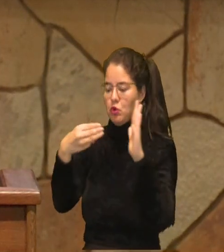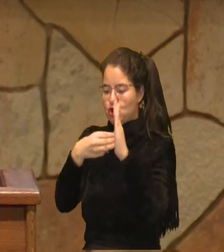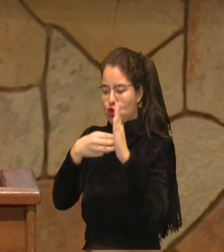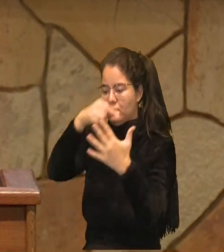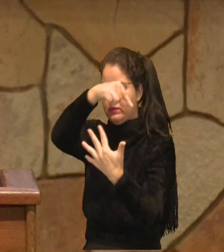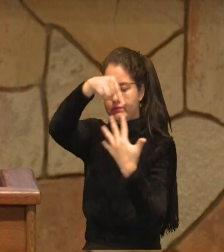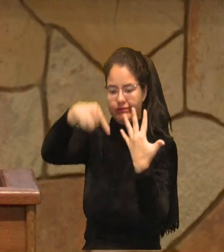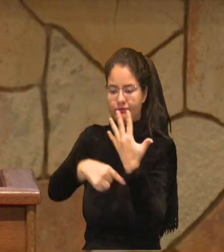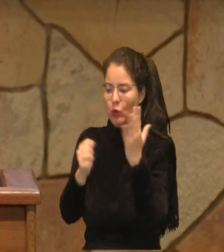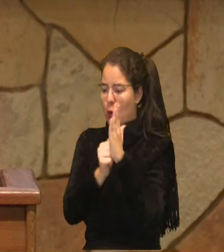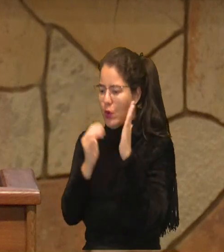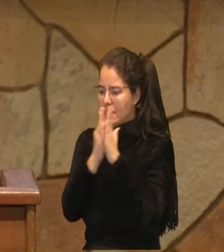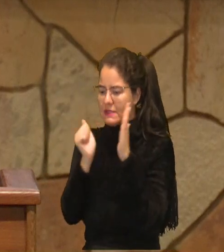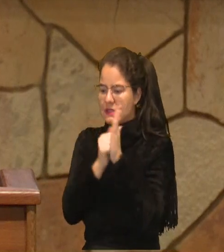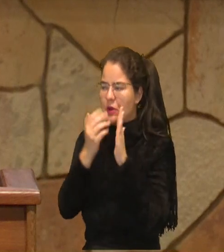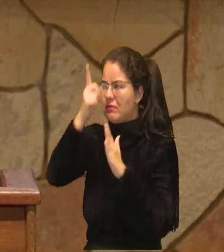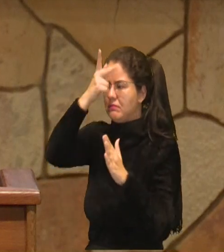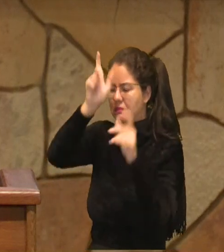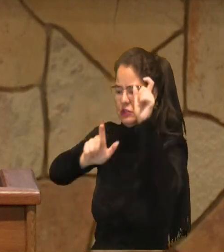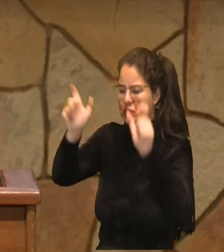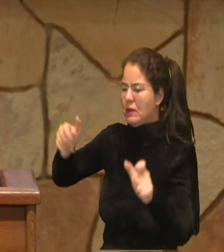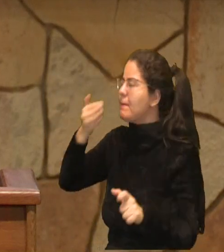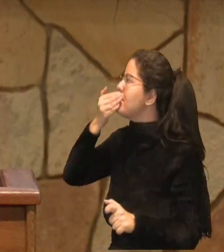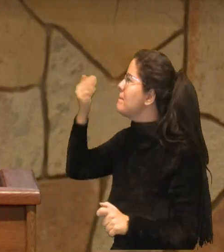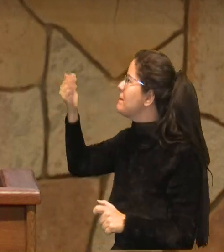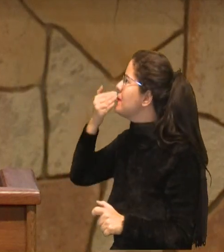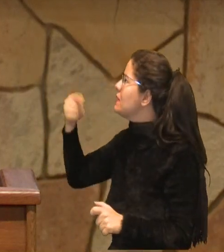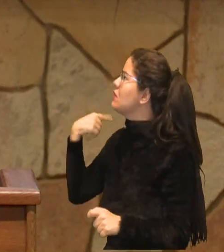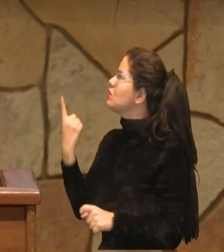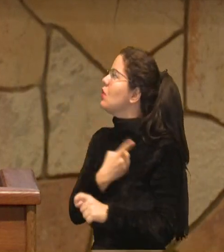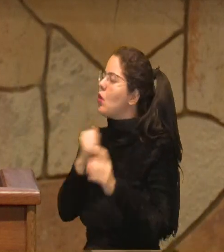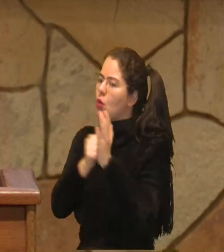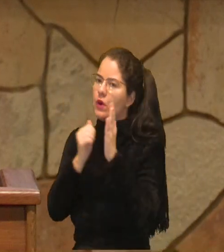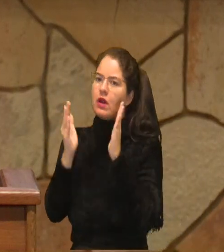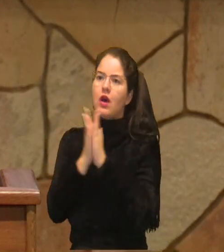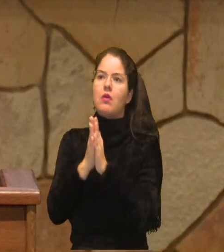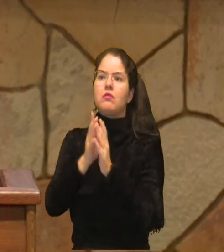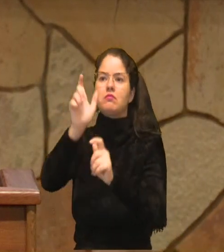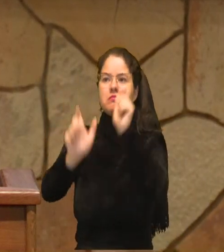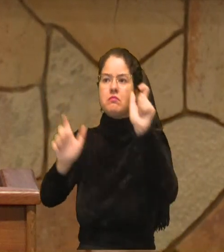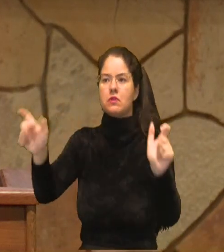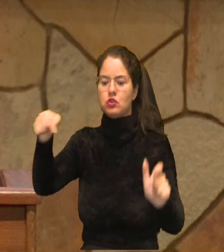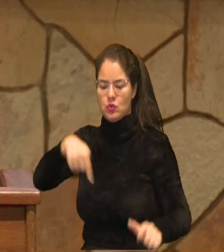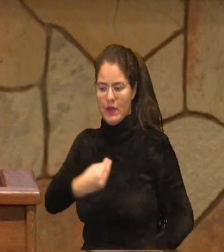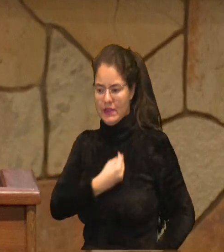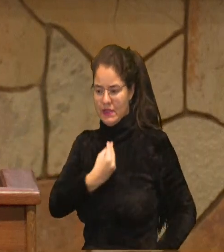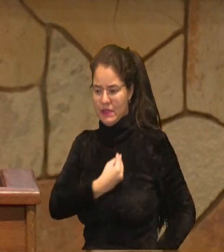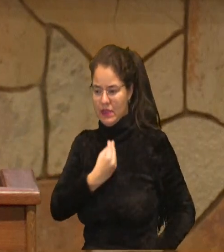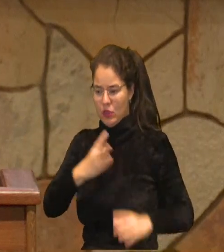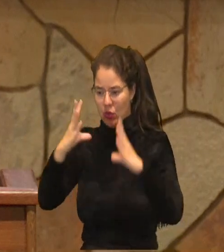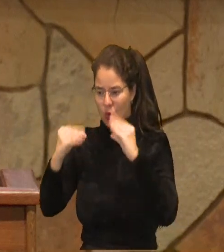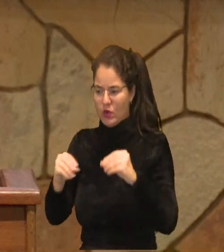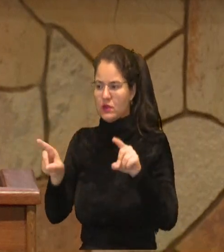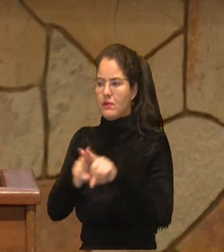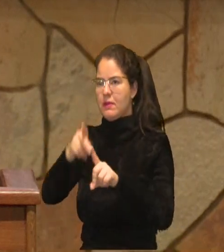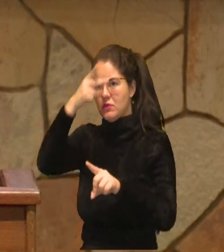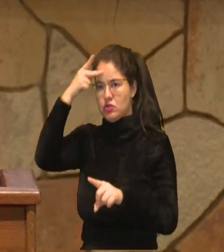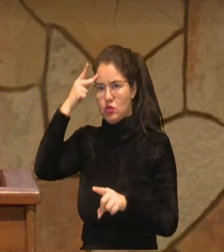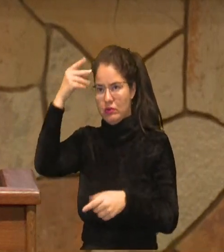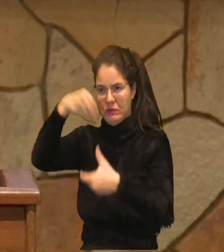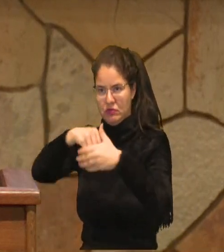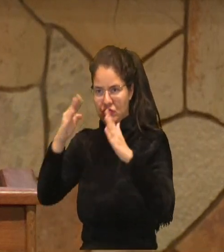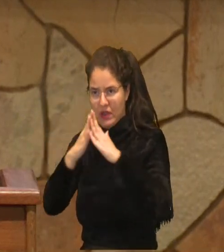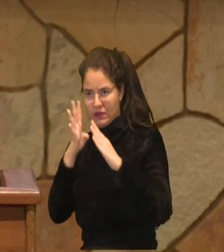Nós oramos por você que está aqui nesta noite, por você que também participa desse culto em casa, por você que entrou no chat da igreja